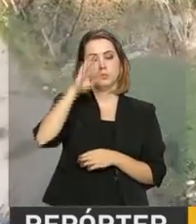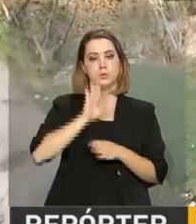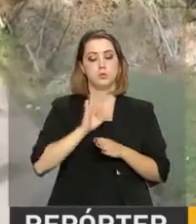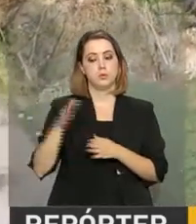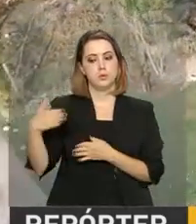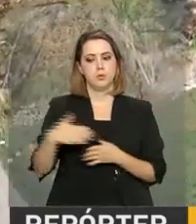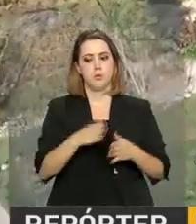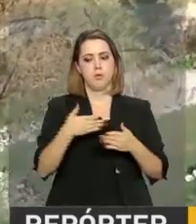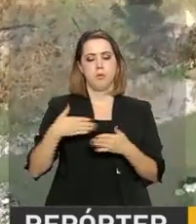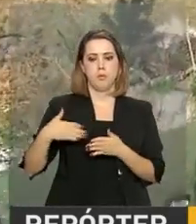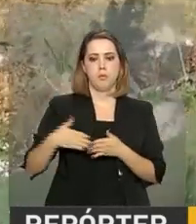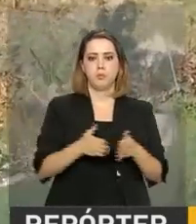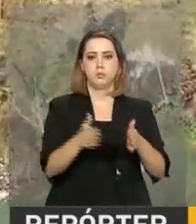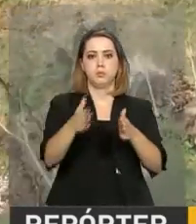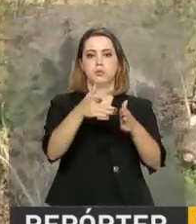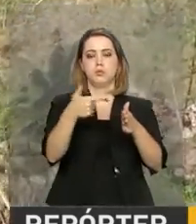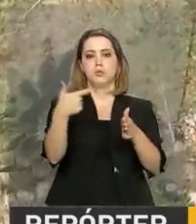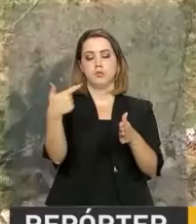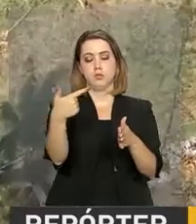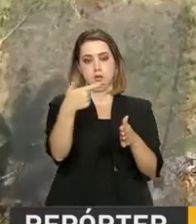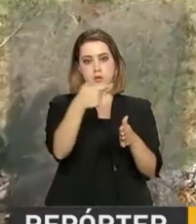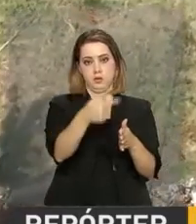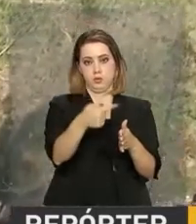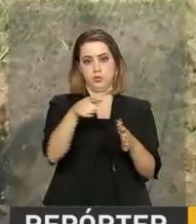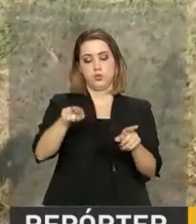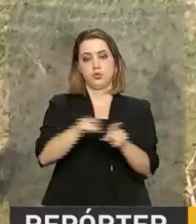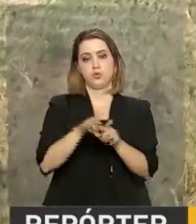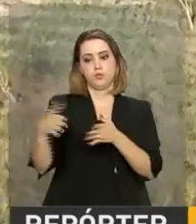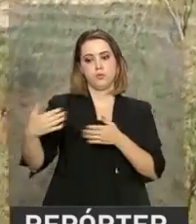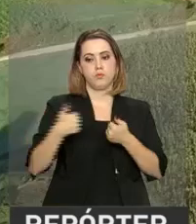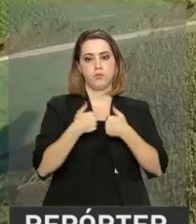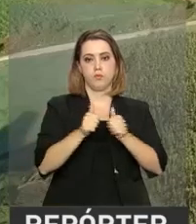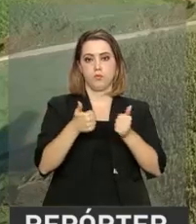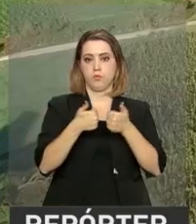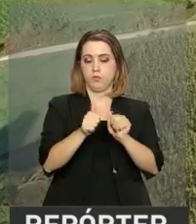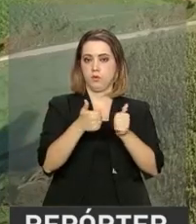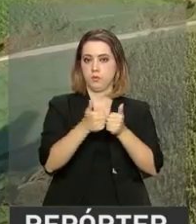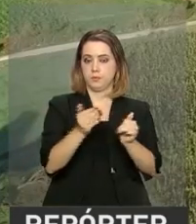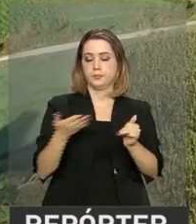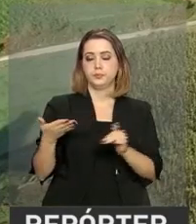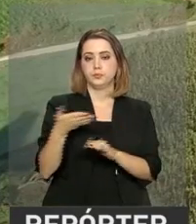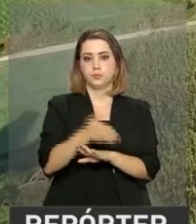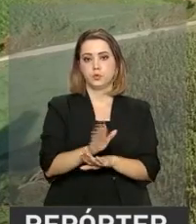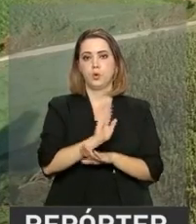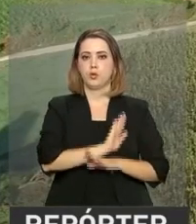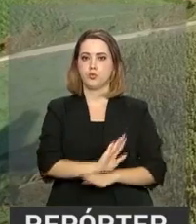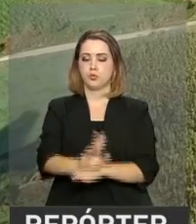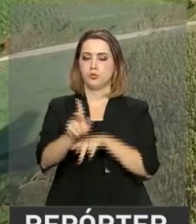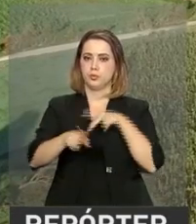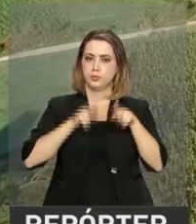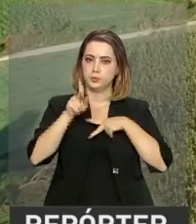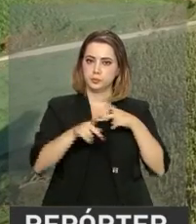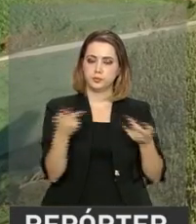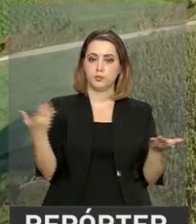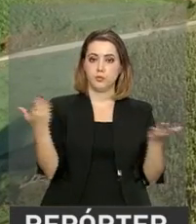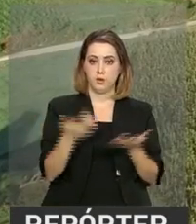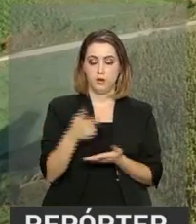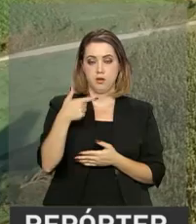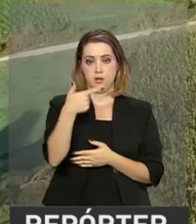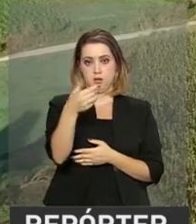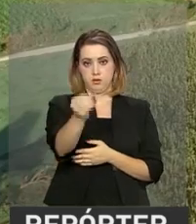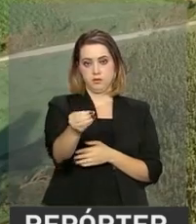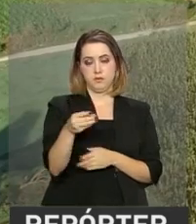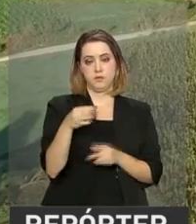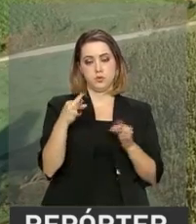abrir estradas para a passagem de 27 caminhões com ajuda humanitária à população neste mês a força aérea brasileira vai antecipar o envio de 20 toneladas